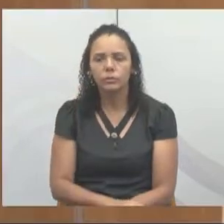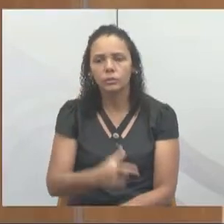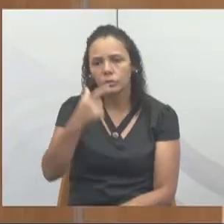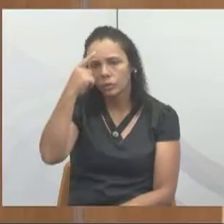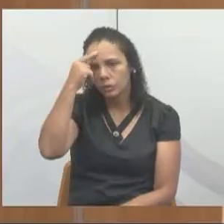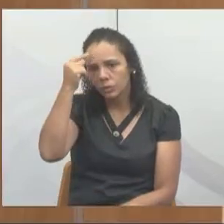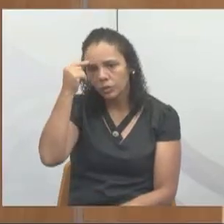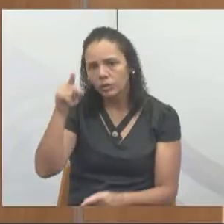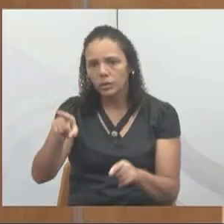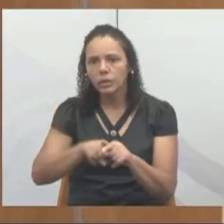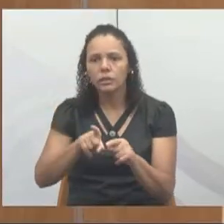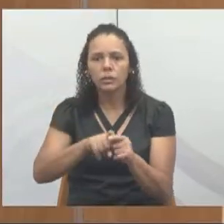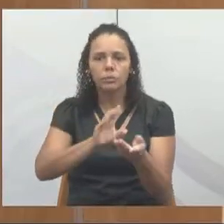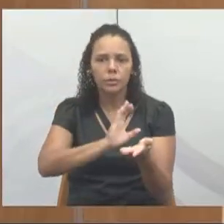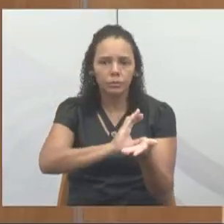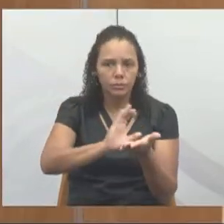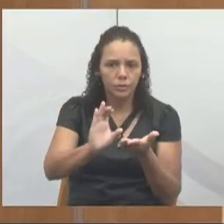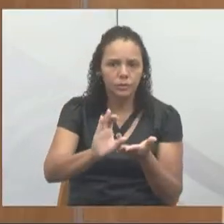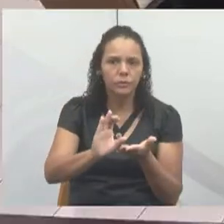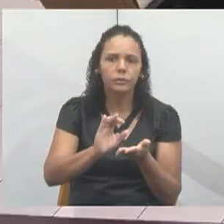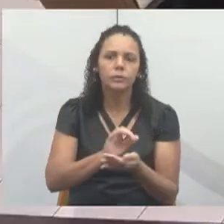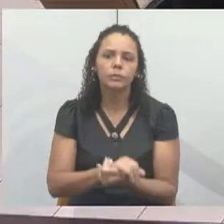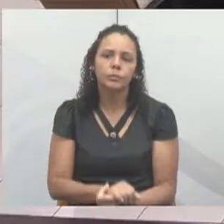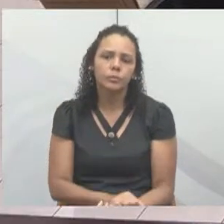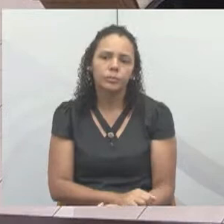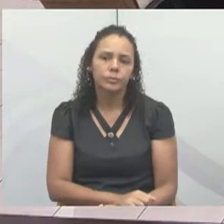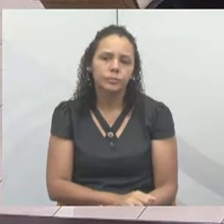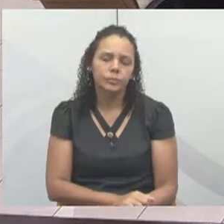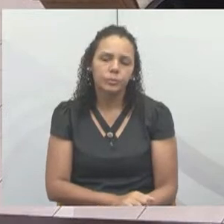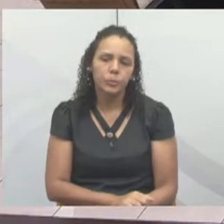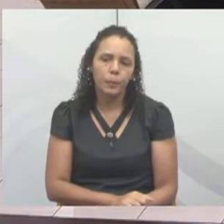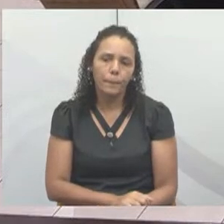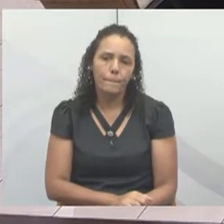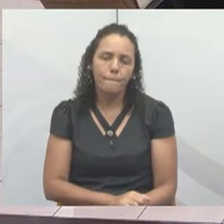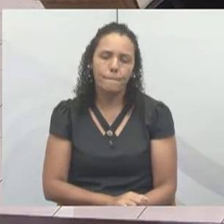mil. O Edgar também, né? Para lâmpada de LED também, né? O Edgar também mandou?